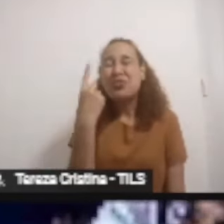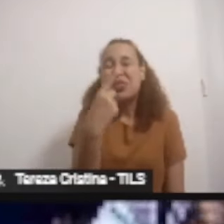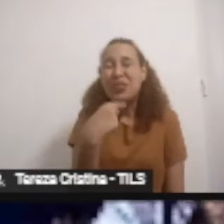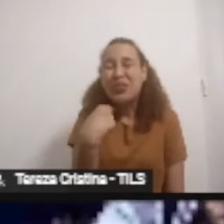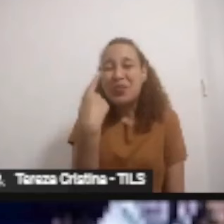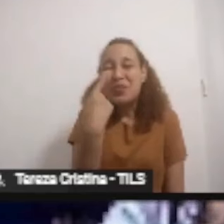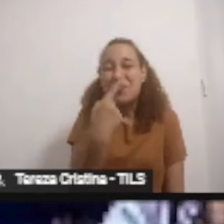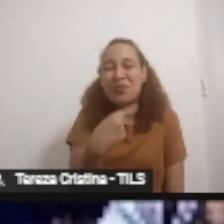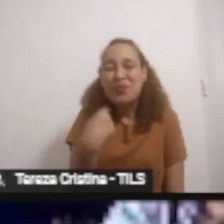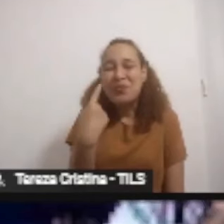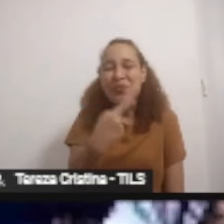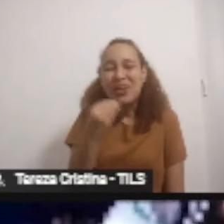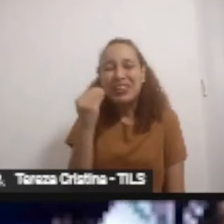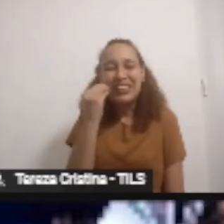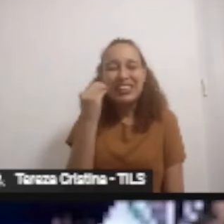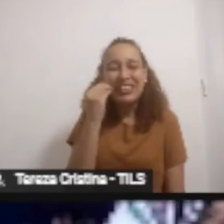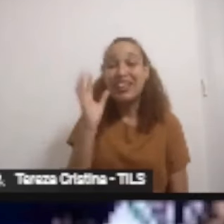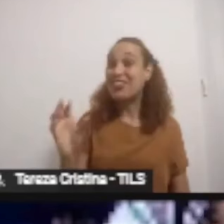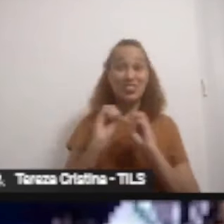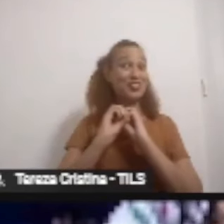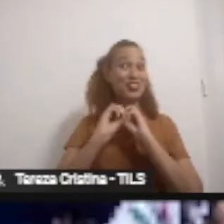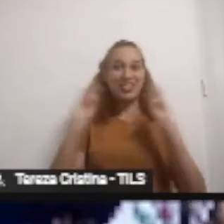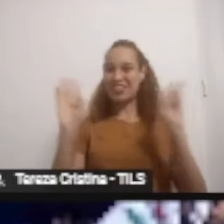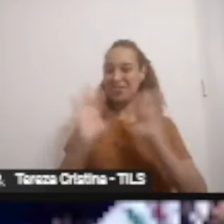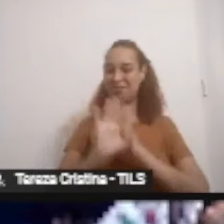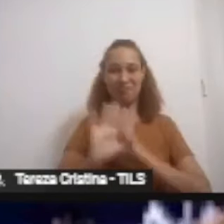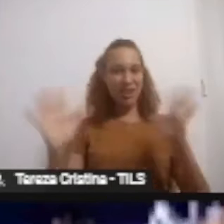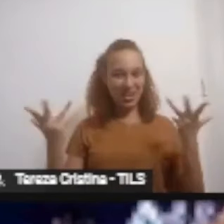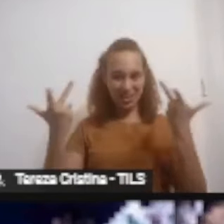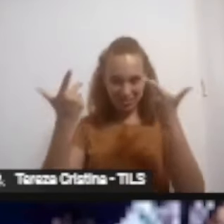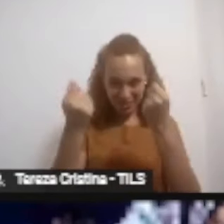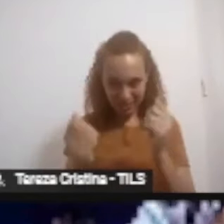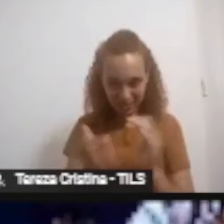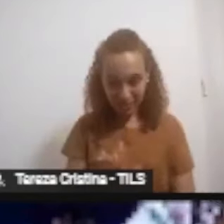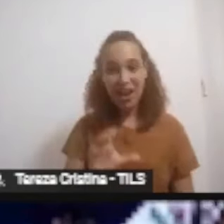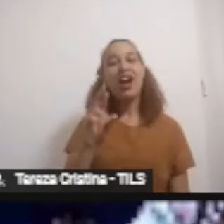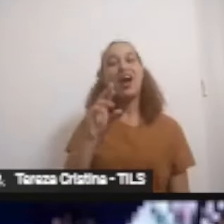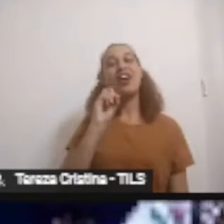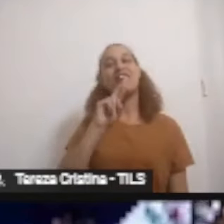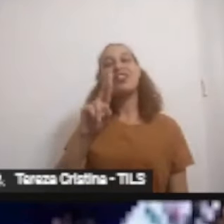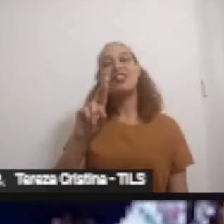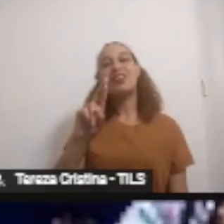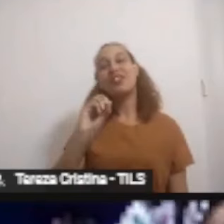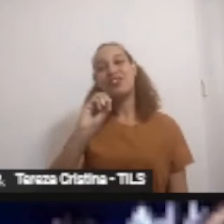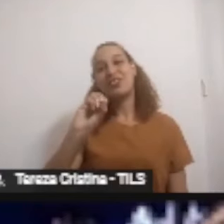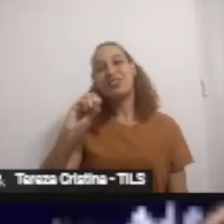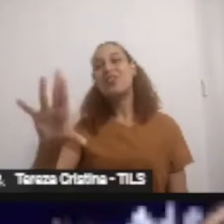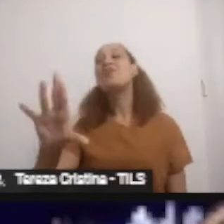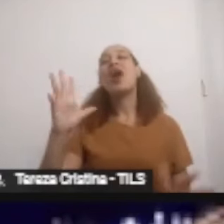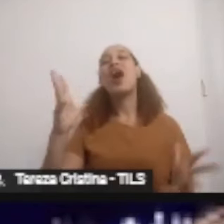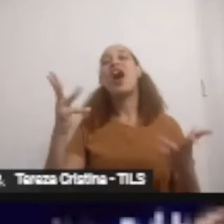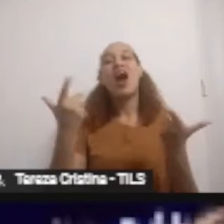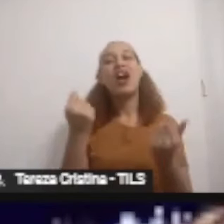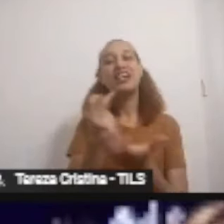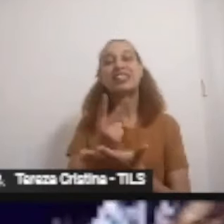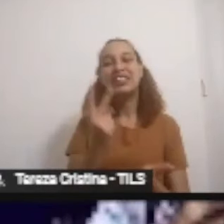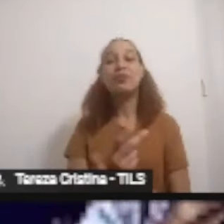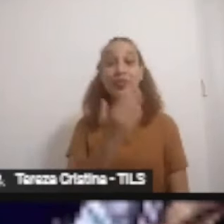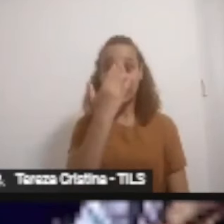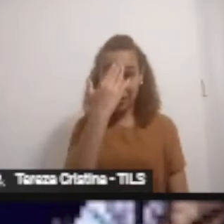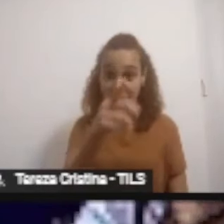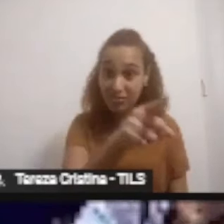certo, foi sucesso. Márcia, Rede Não Bate Eduk, muito obrigada. Carol, maravilhosa sempre, obrigadíssima. Agradecer a vocês